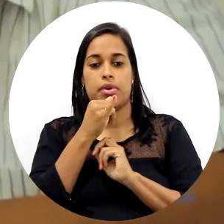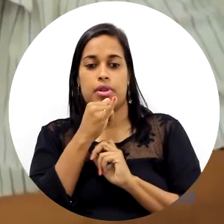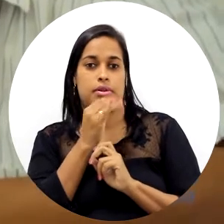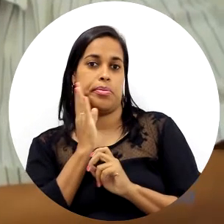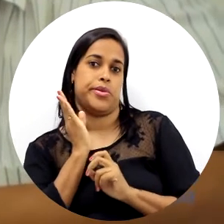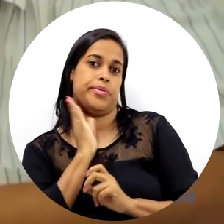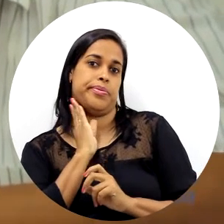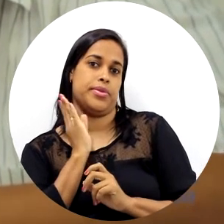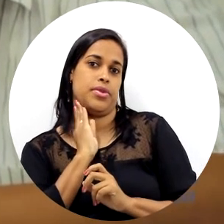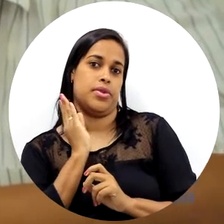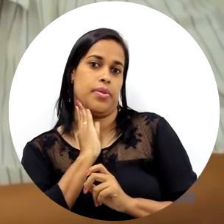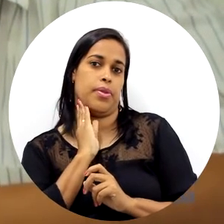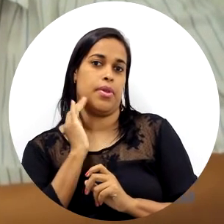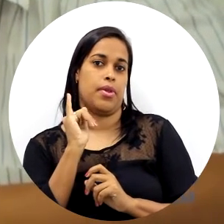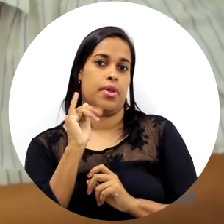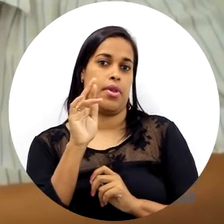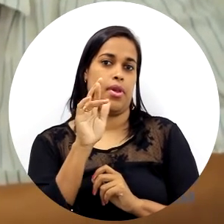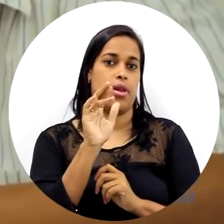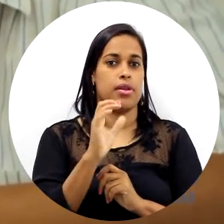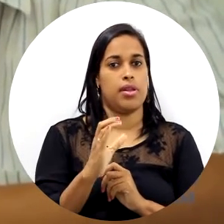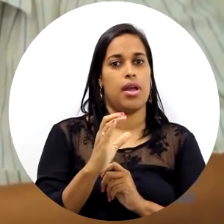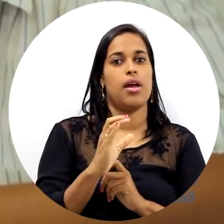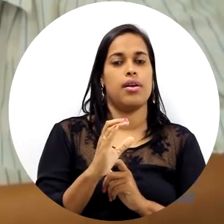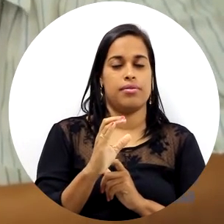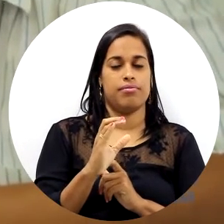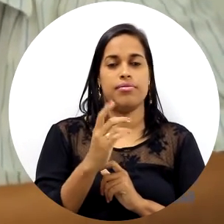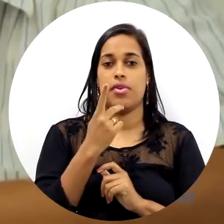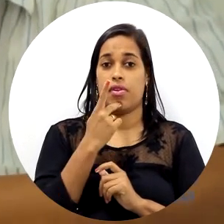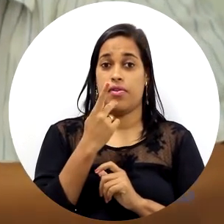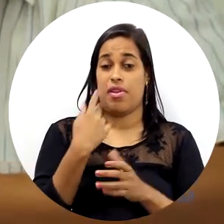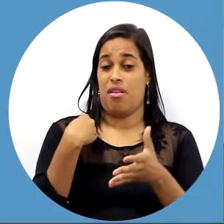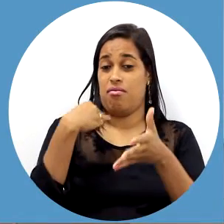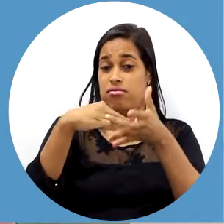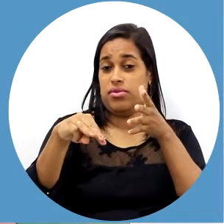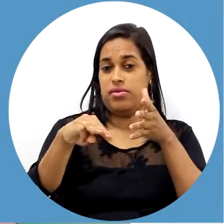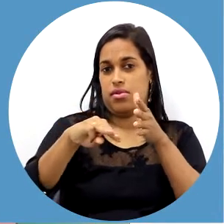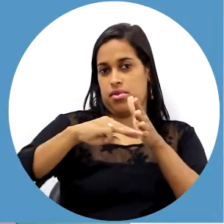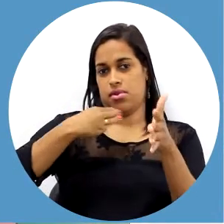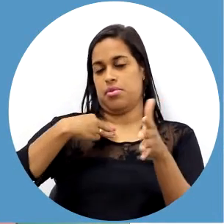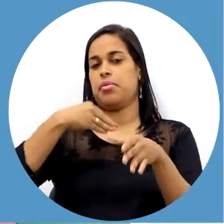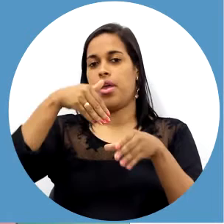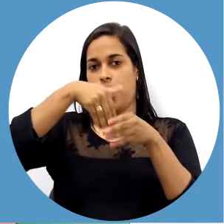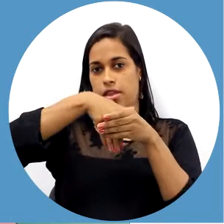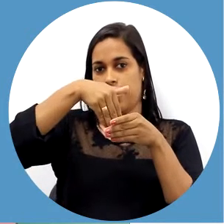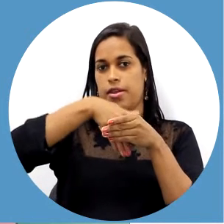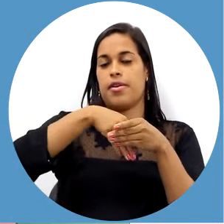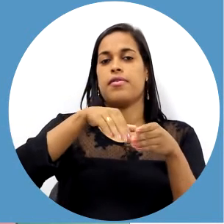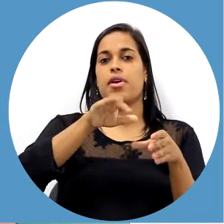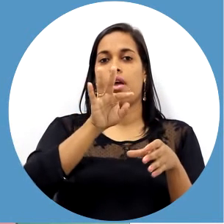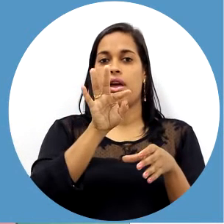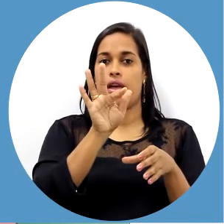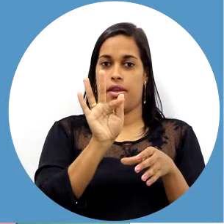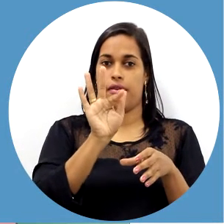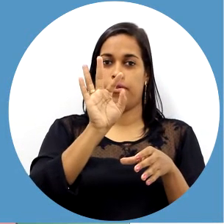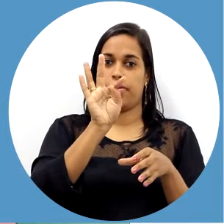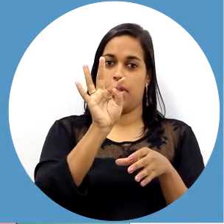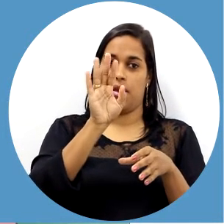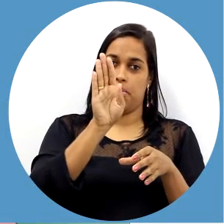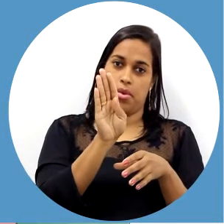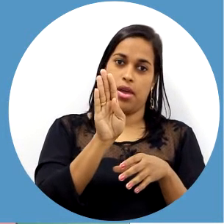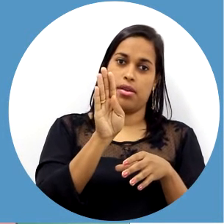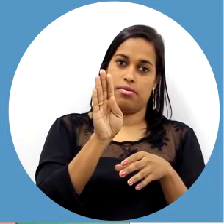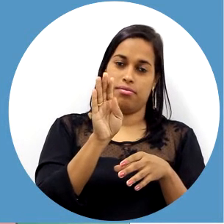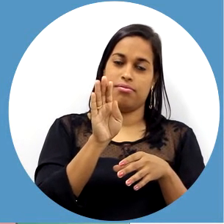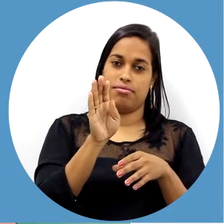bater papo, a gente está falando de um protocolo chamado IRC. Quando eu falo em enviar e receber arquivos, a gente está usando o protocolo FTP, de transferência